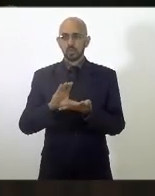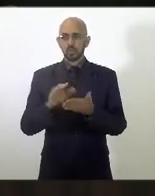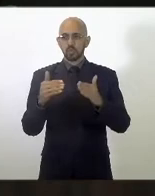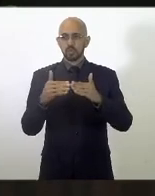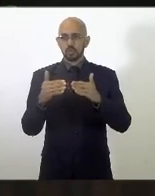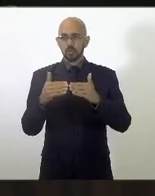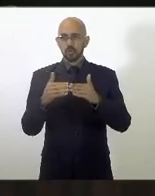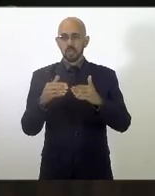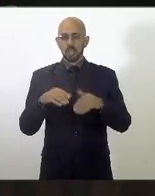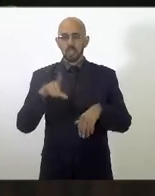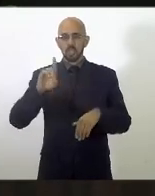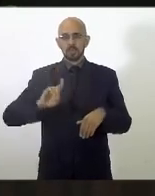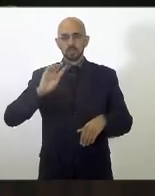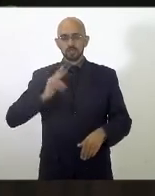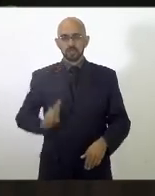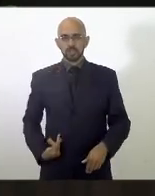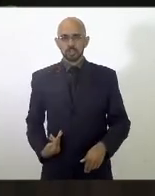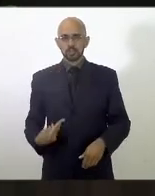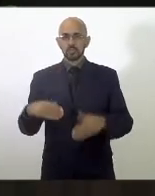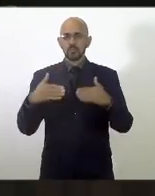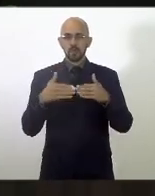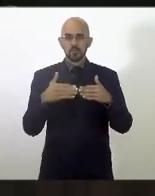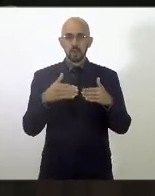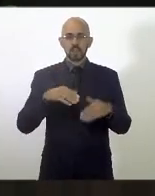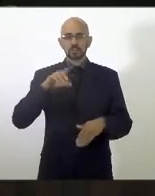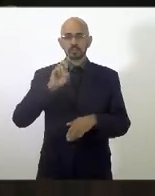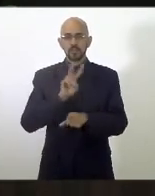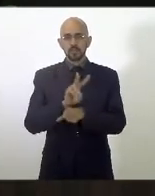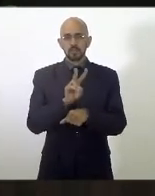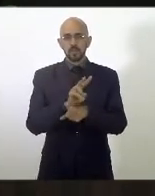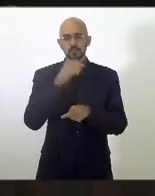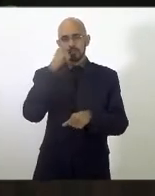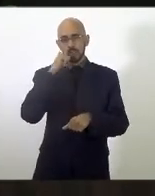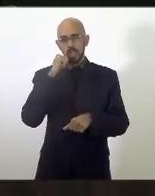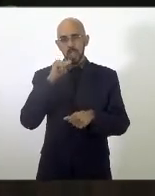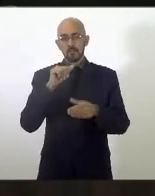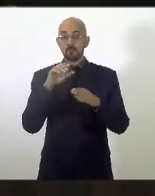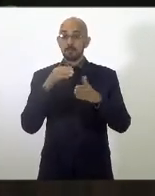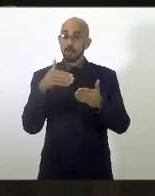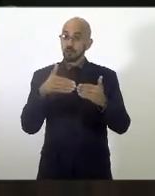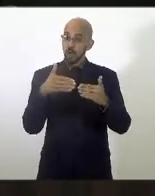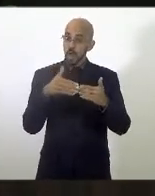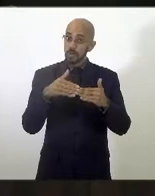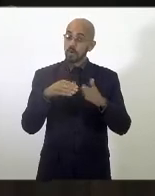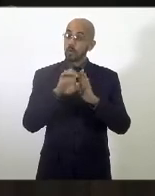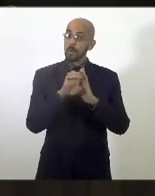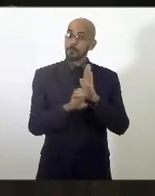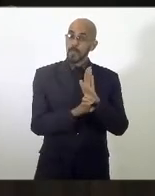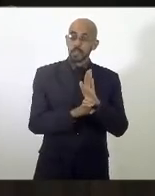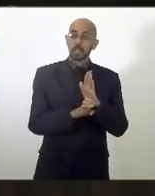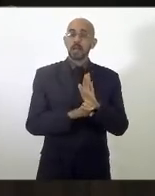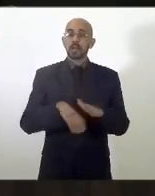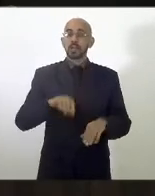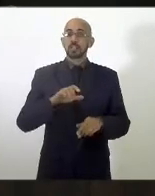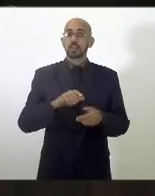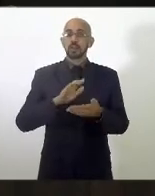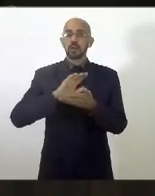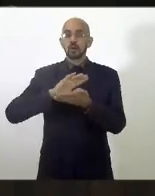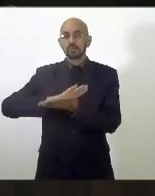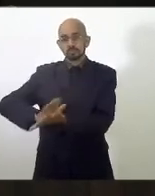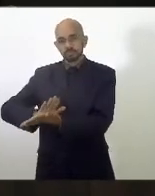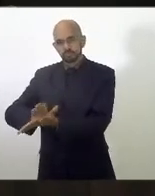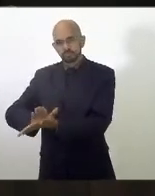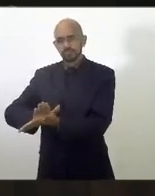Direitos Humanos e Cidadania, favorável. Defesa dos Direitos da Mulher, favorável, com emenda de combate às discriminações e preconceito de raça,